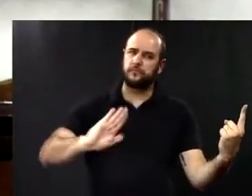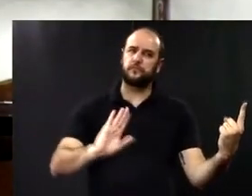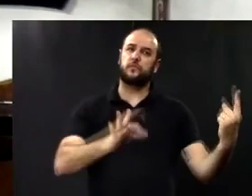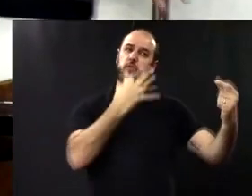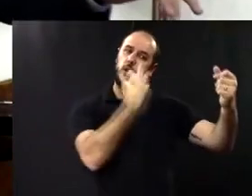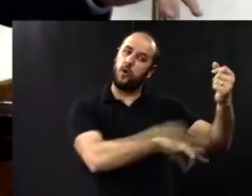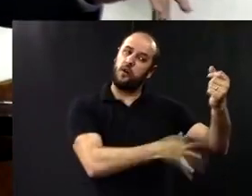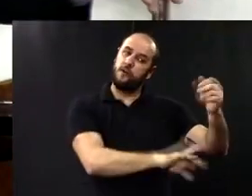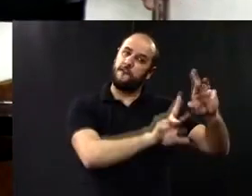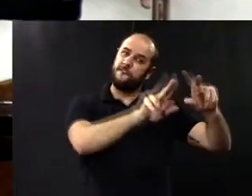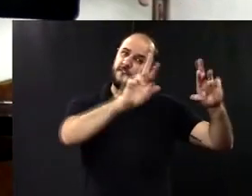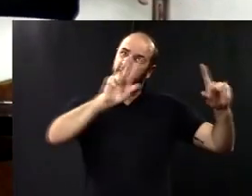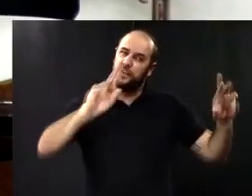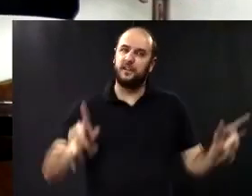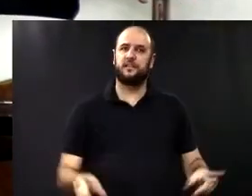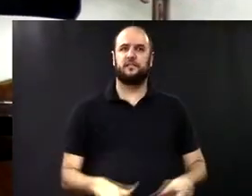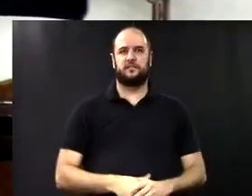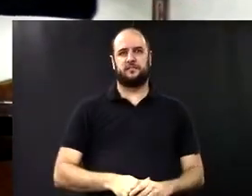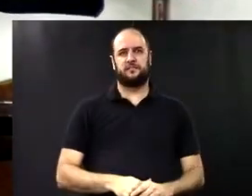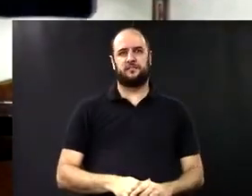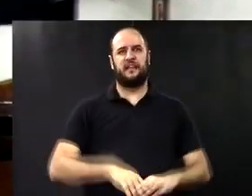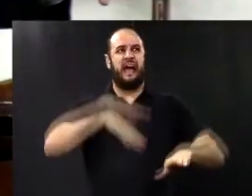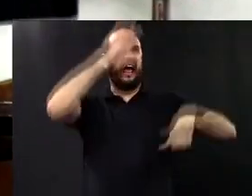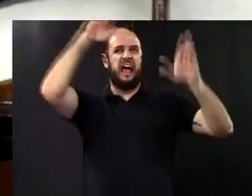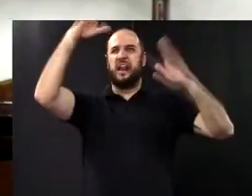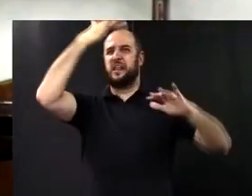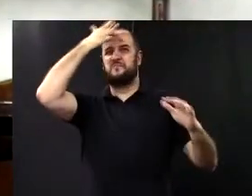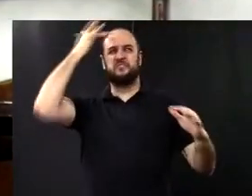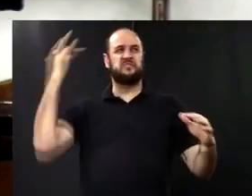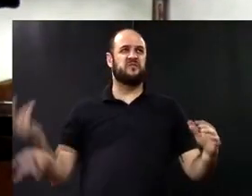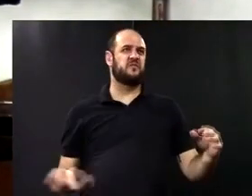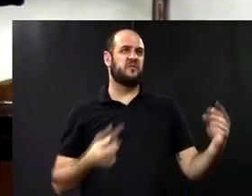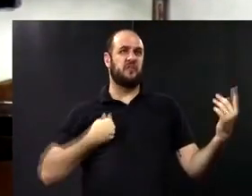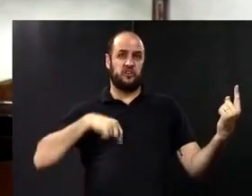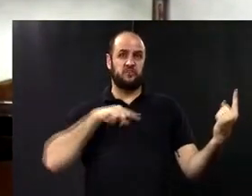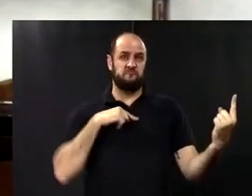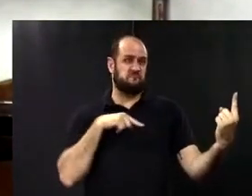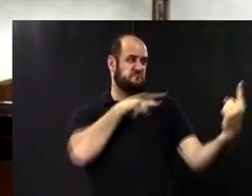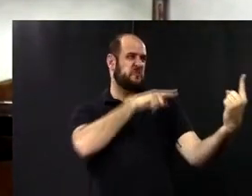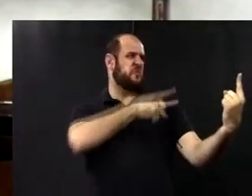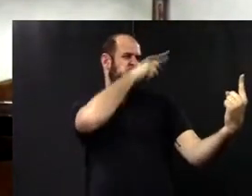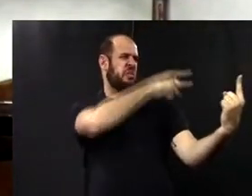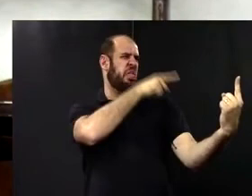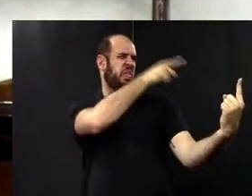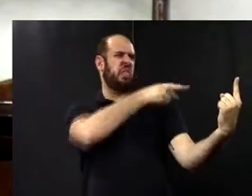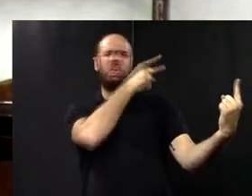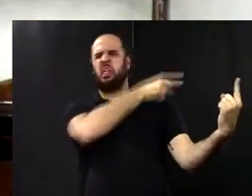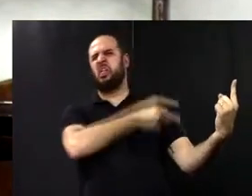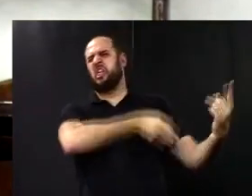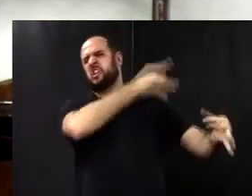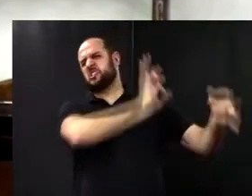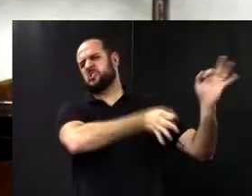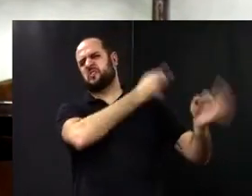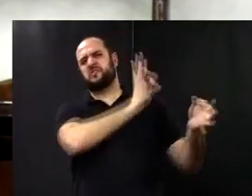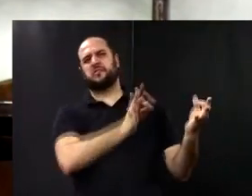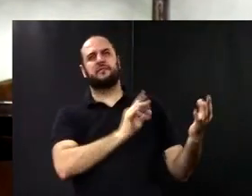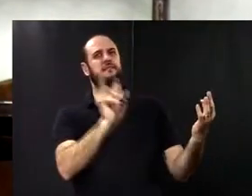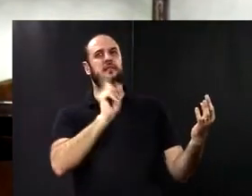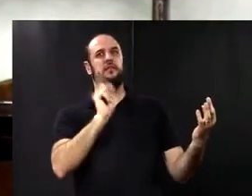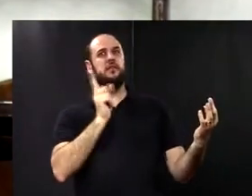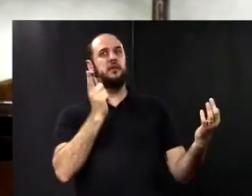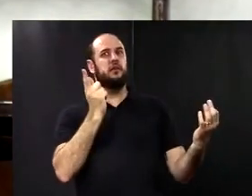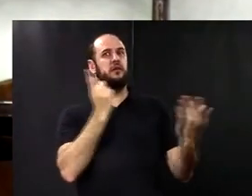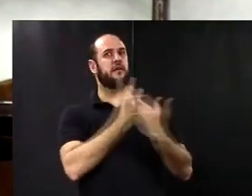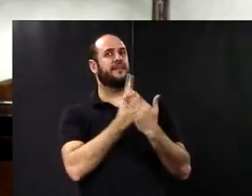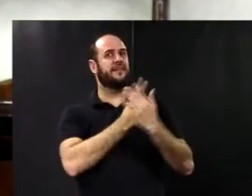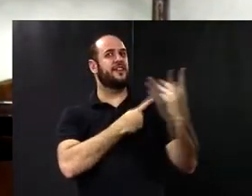um irmão nosso é disciplinado. Às vezes nós paramos para julgar, em vez de estender a mão, de abraçar e falar: olha, você